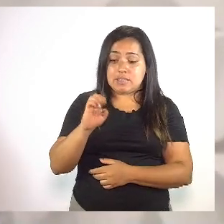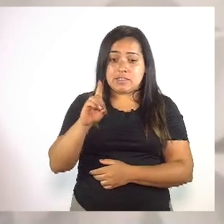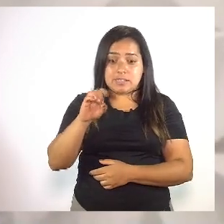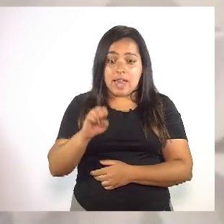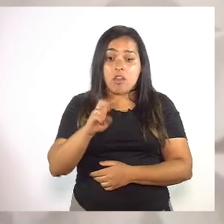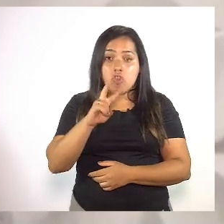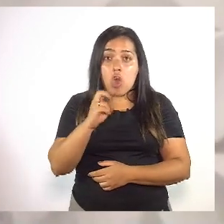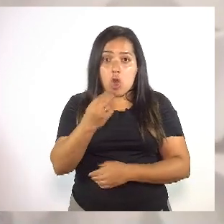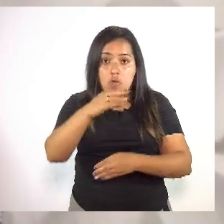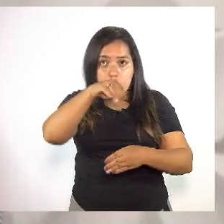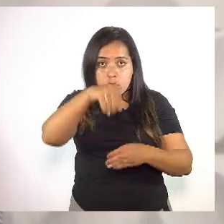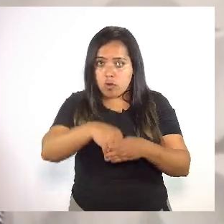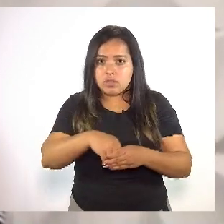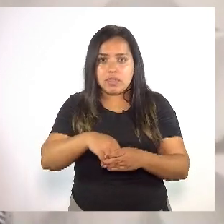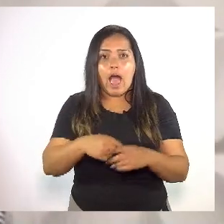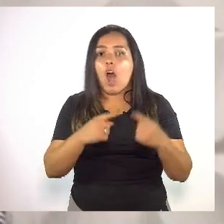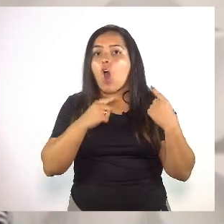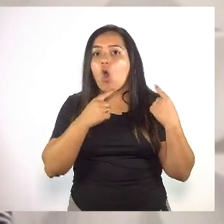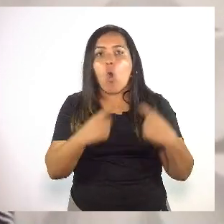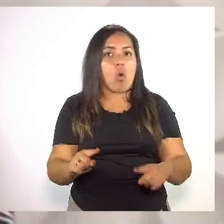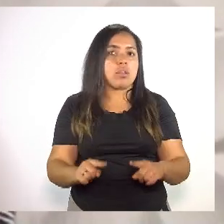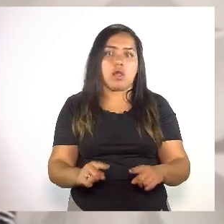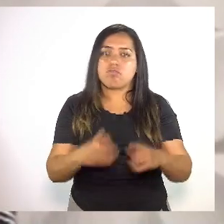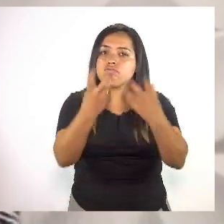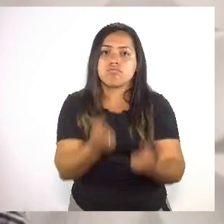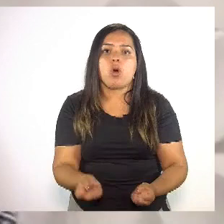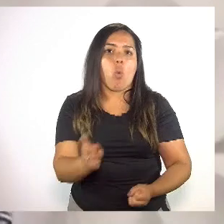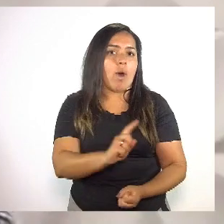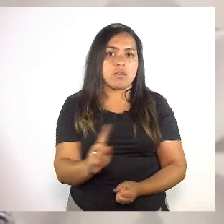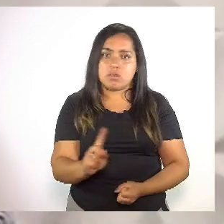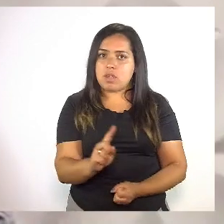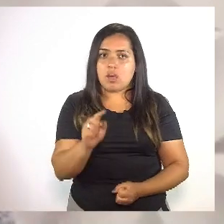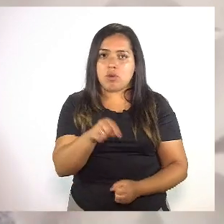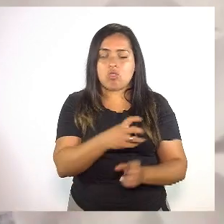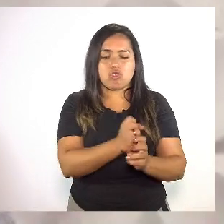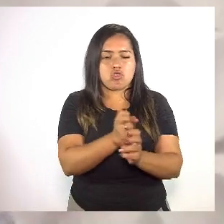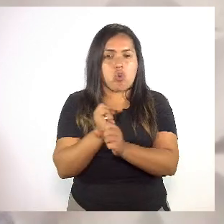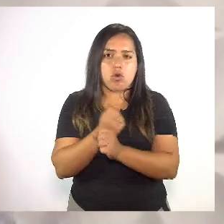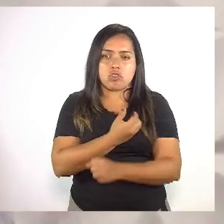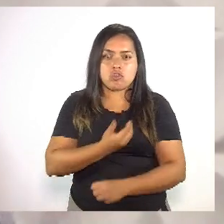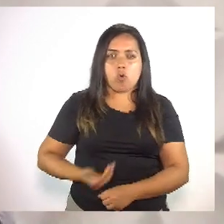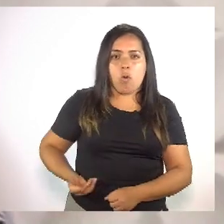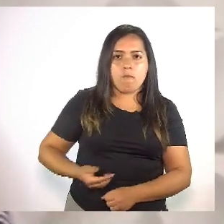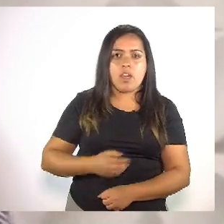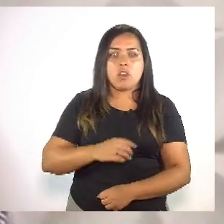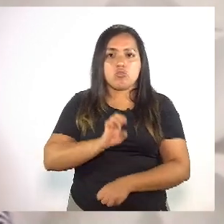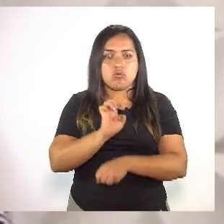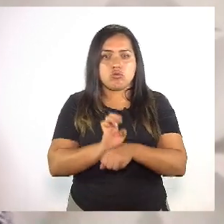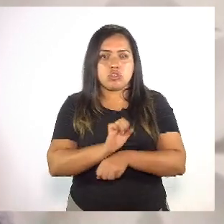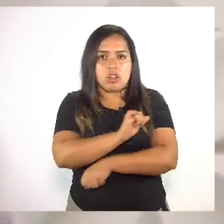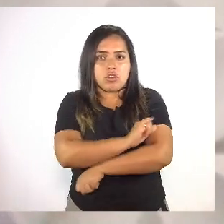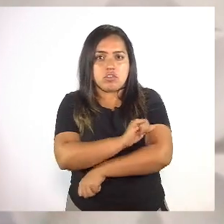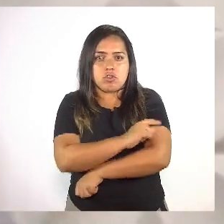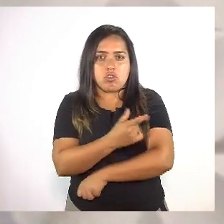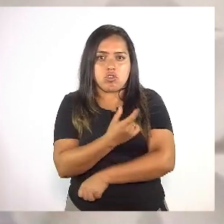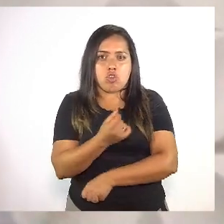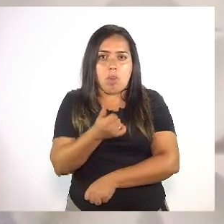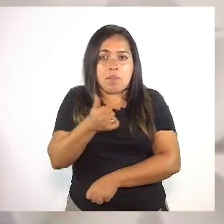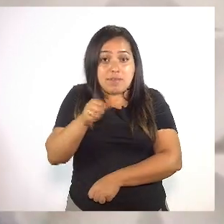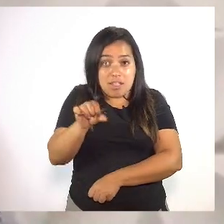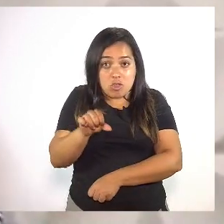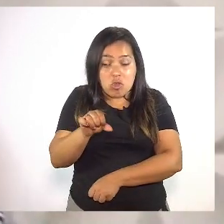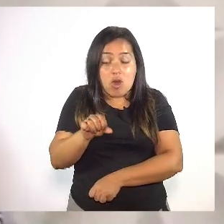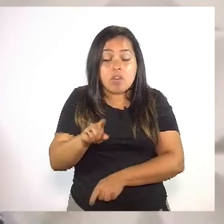vou votar contra a aprovação das contas do governo do Estado no ano de